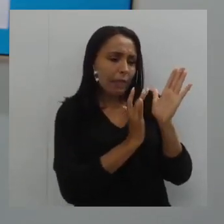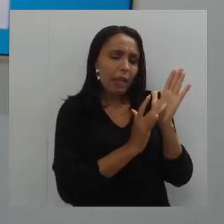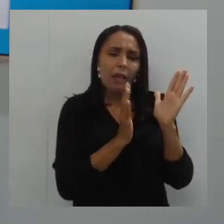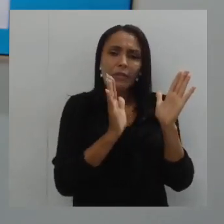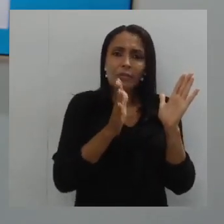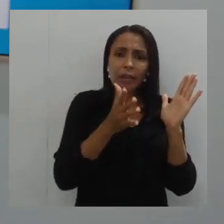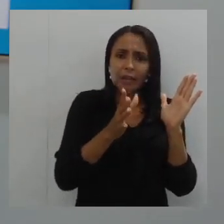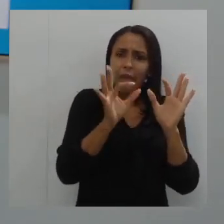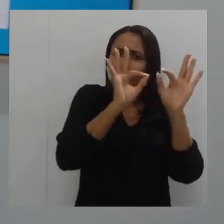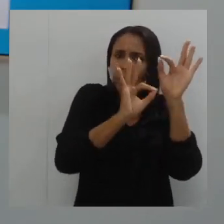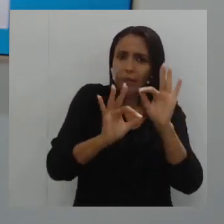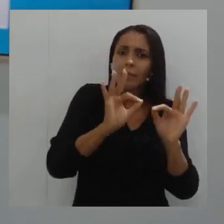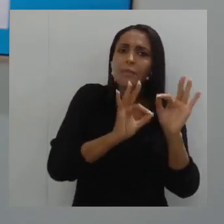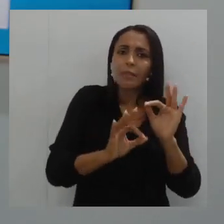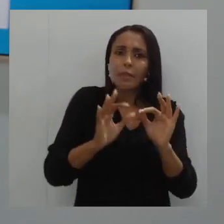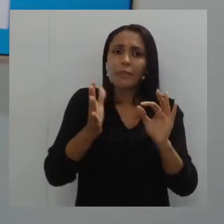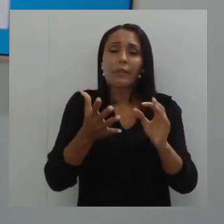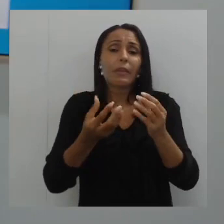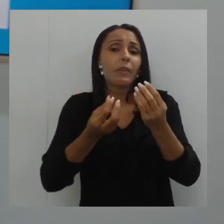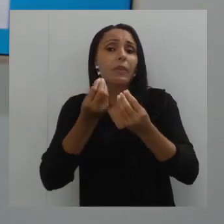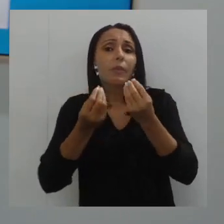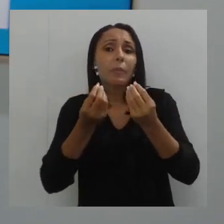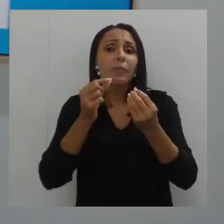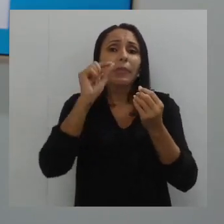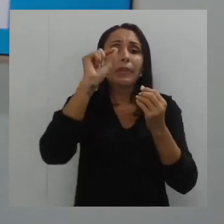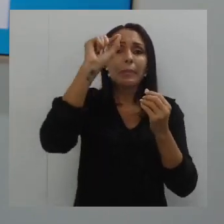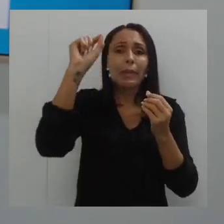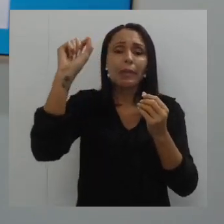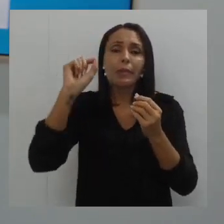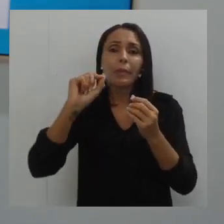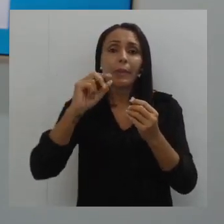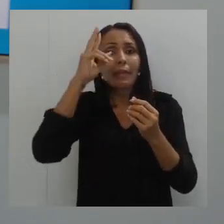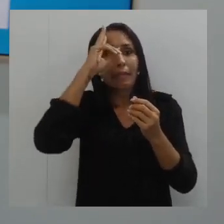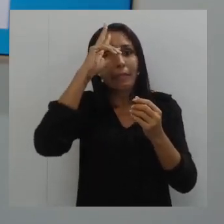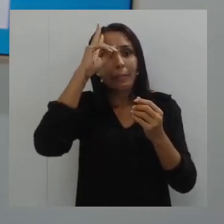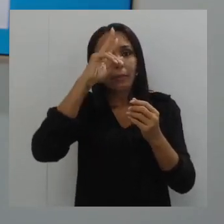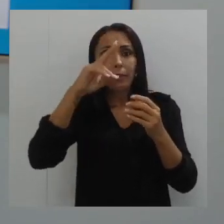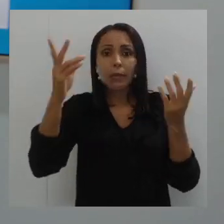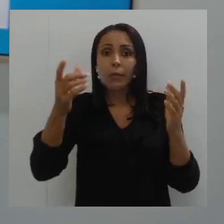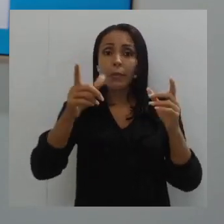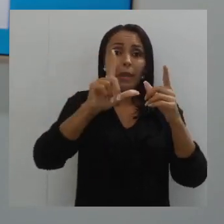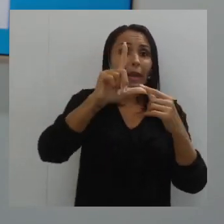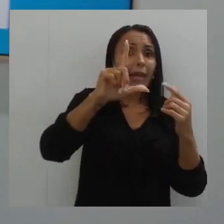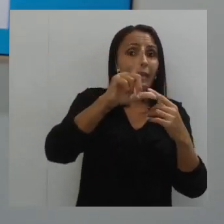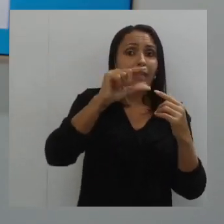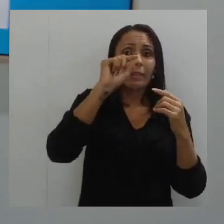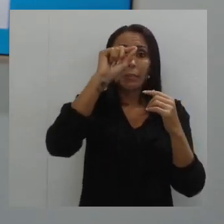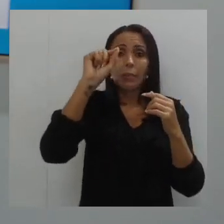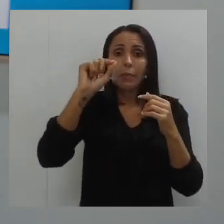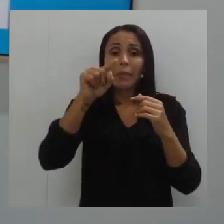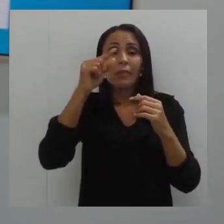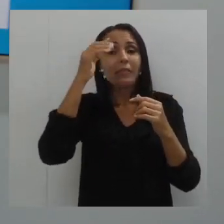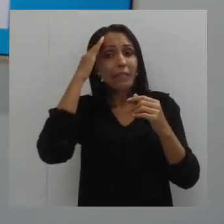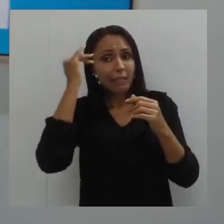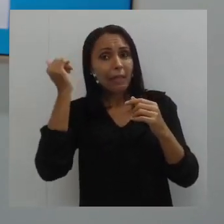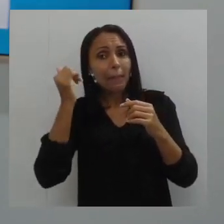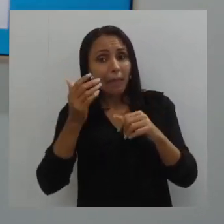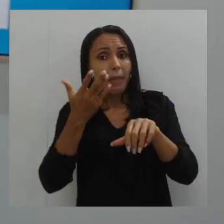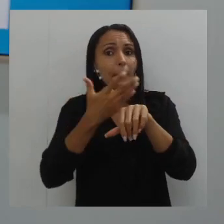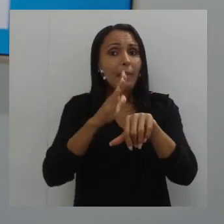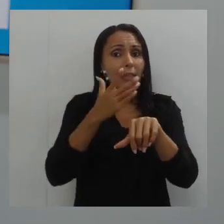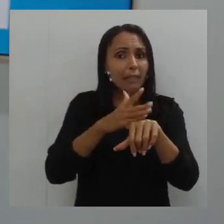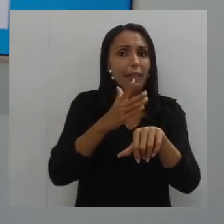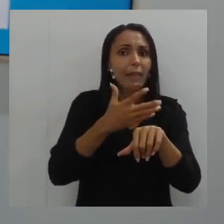eles marcaram esses pontos aqui. Lembre-se, eu não coloquei as letras nem os pontos para você saber, mas é para você ter na